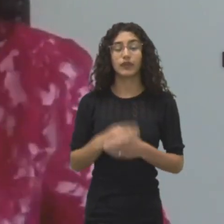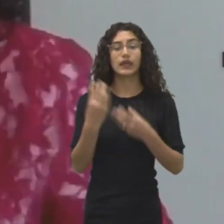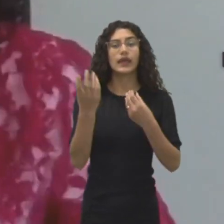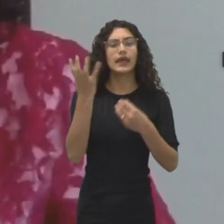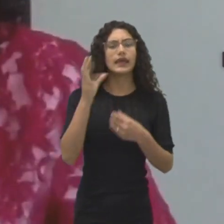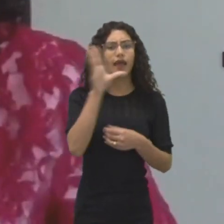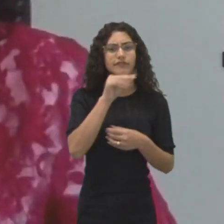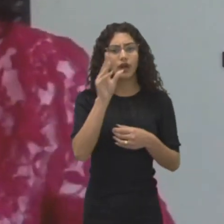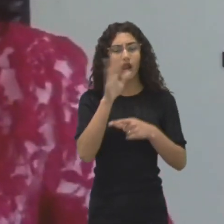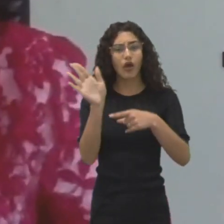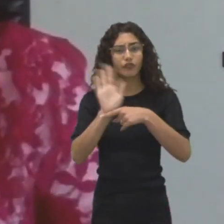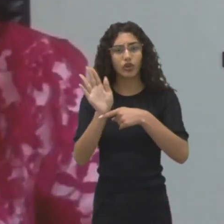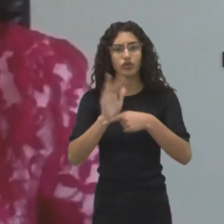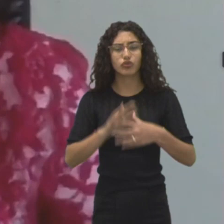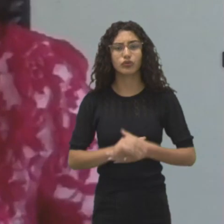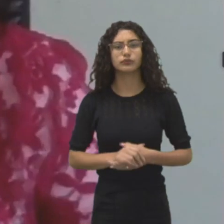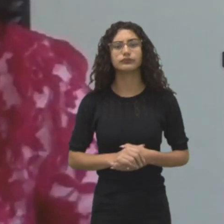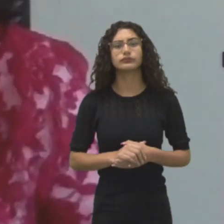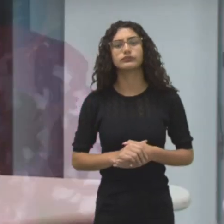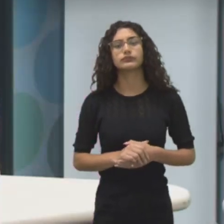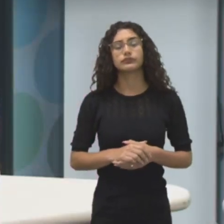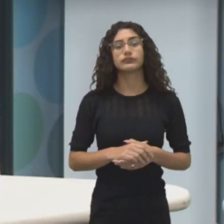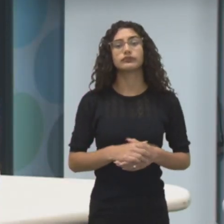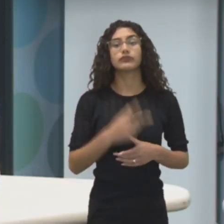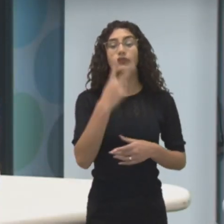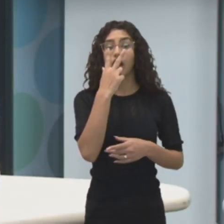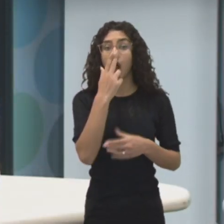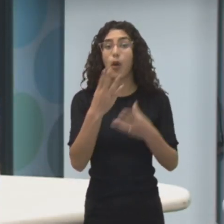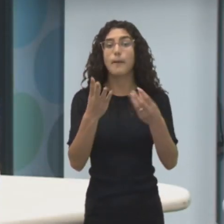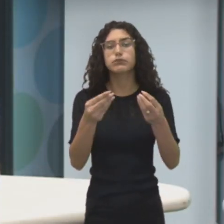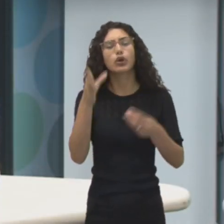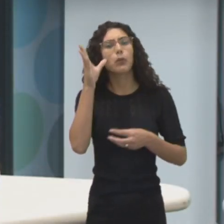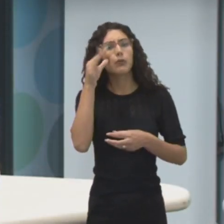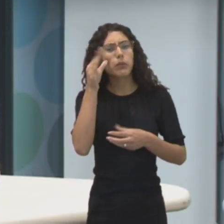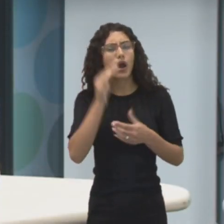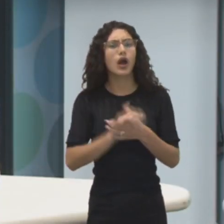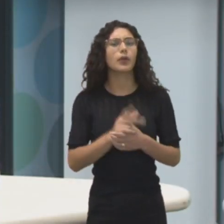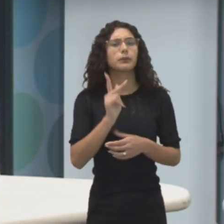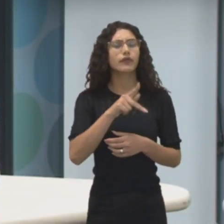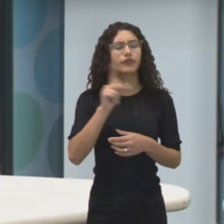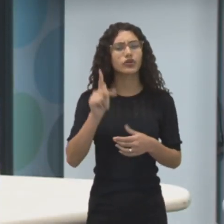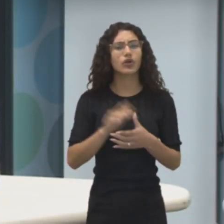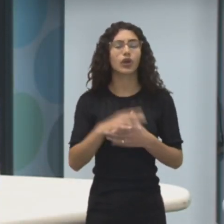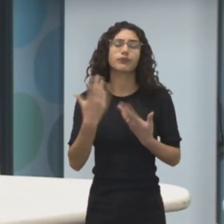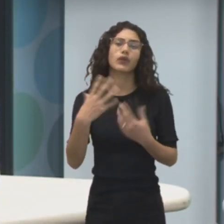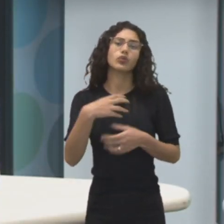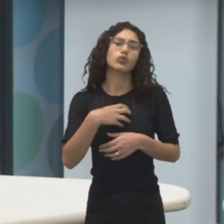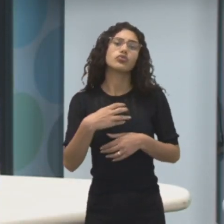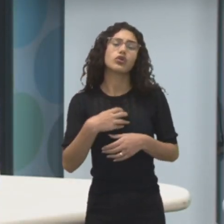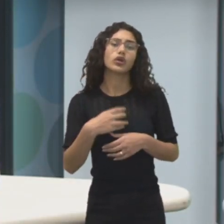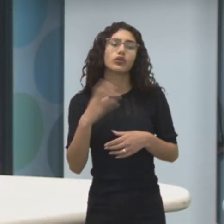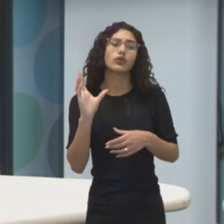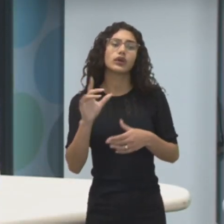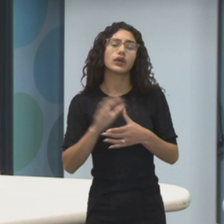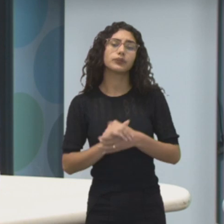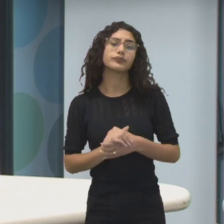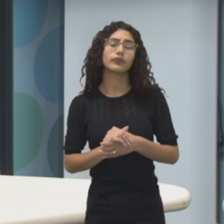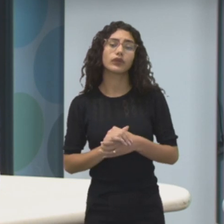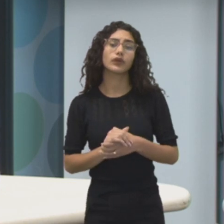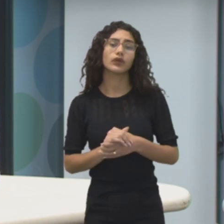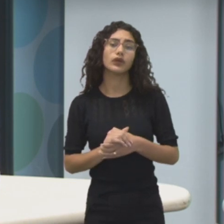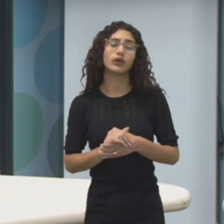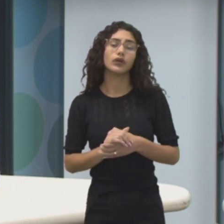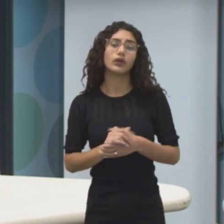sobre este vídeo? Eu achei bastante interessante, professora Sandra, no sentido de que, você veja, o professor